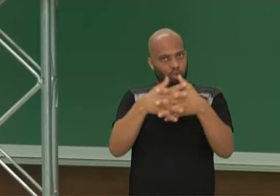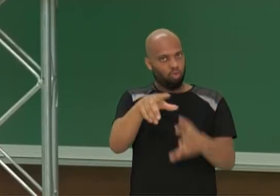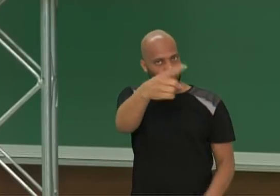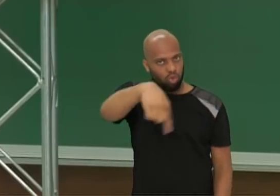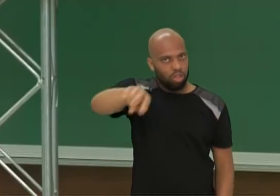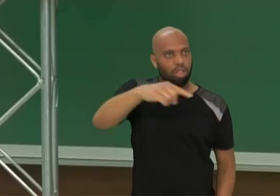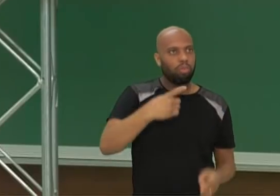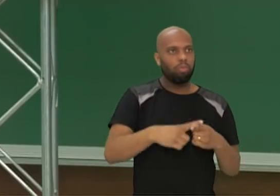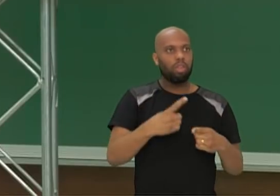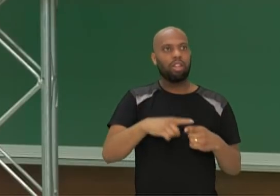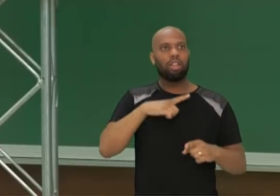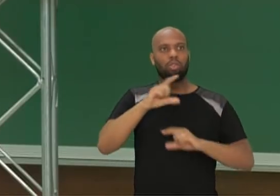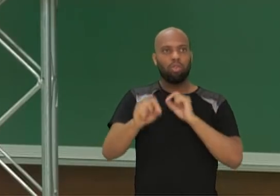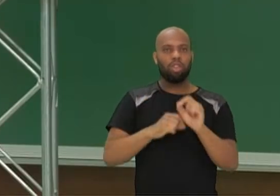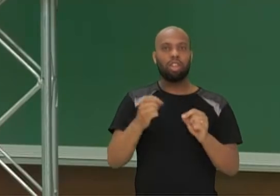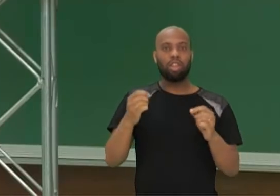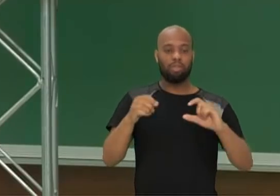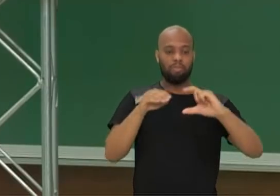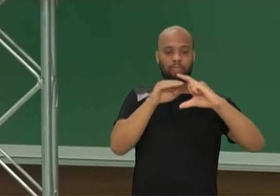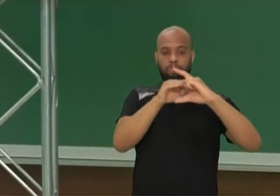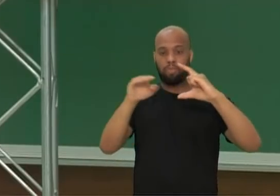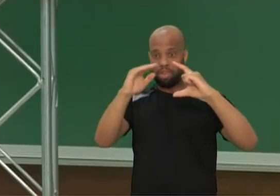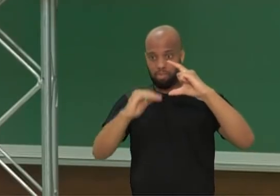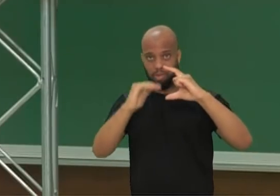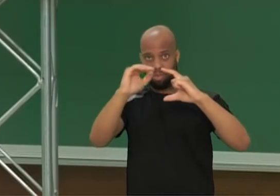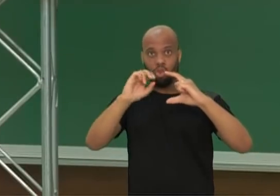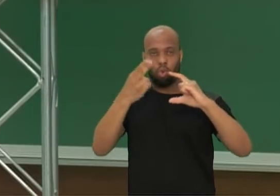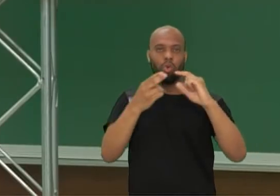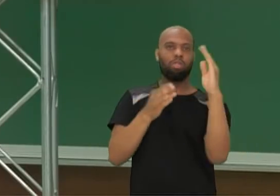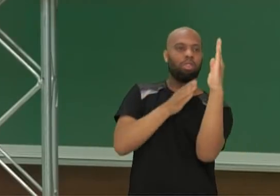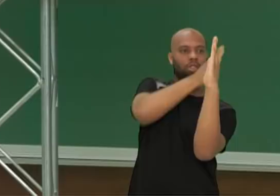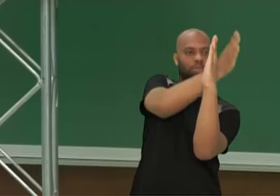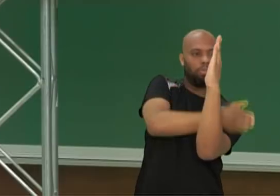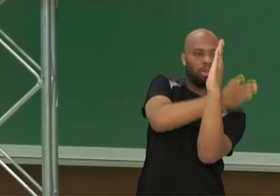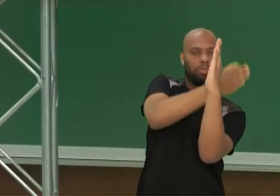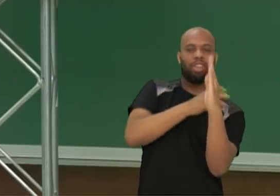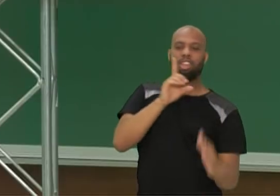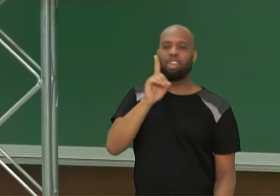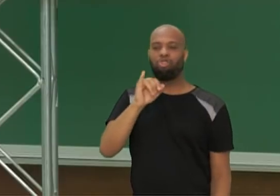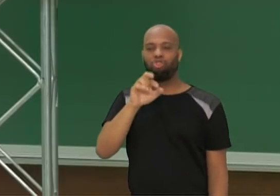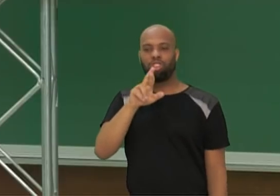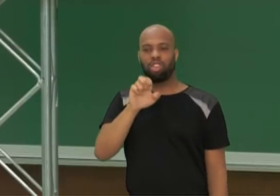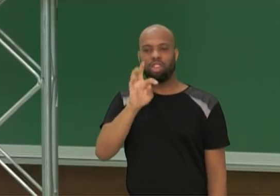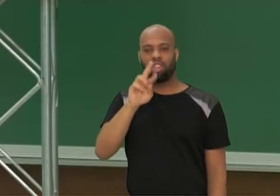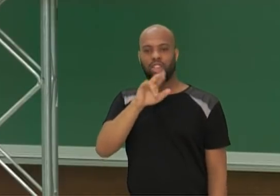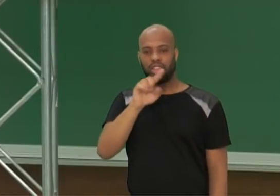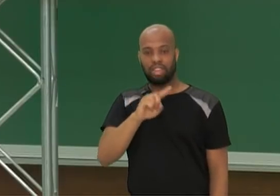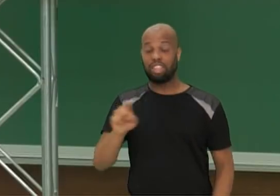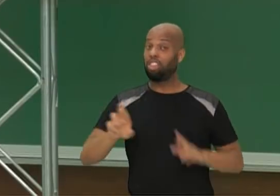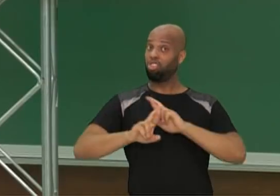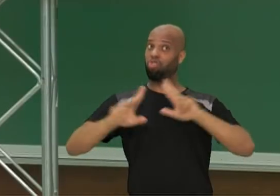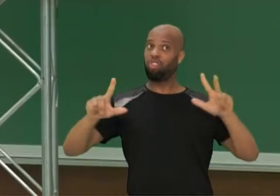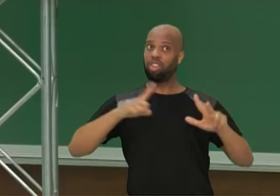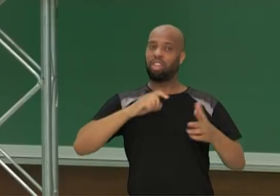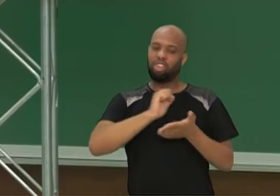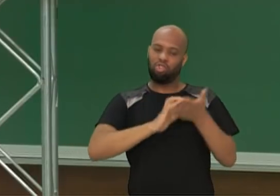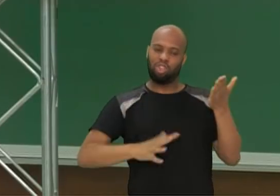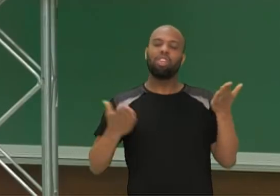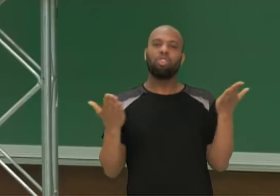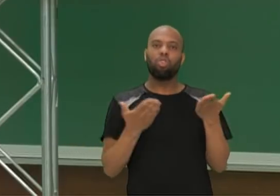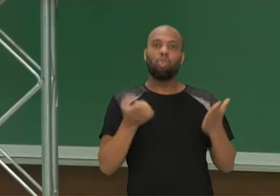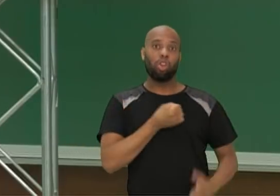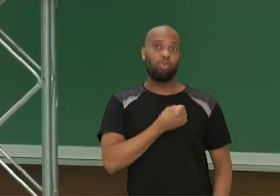Que uma coisa é eixo de simetria, outra coisa é reta diretriz. Então, temos aqui uma atividade